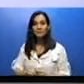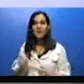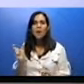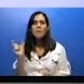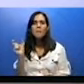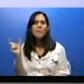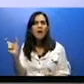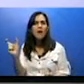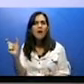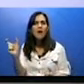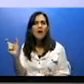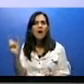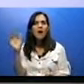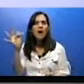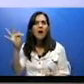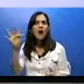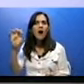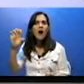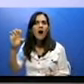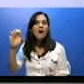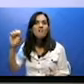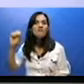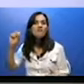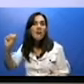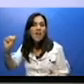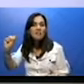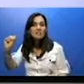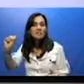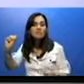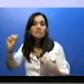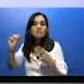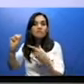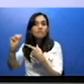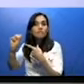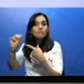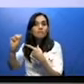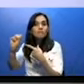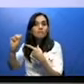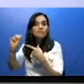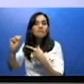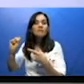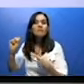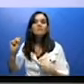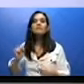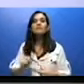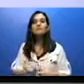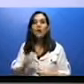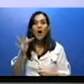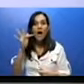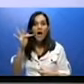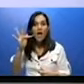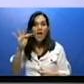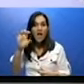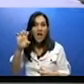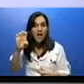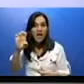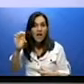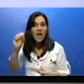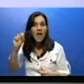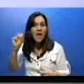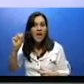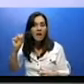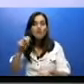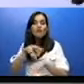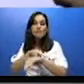fez esta no fess eu tenho efe o e e o s está